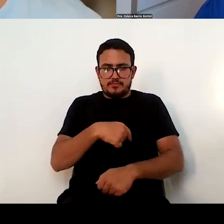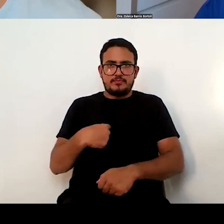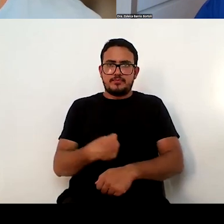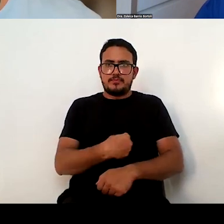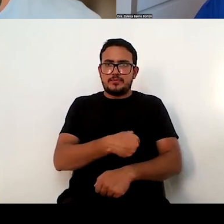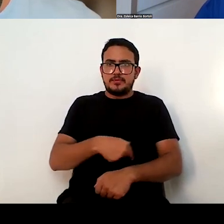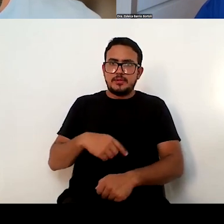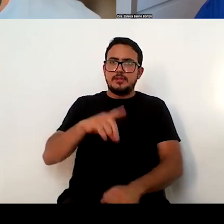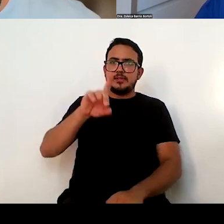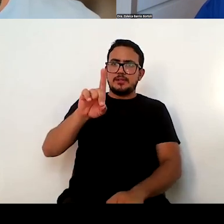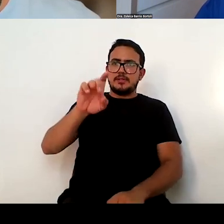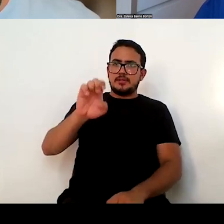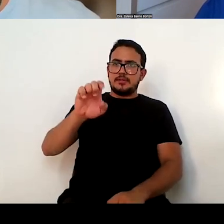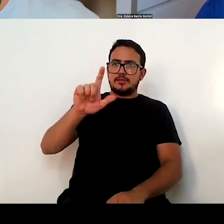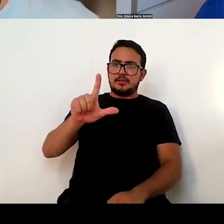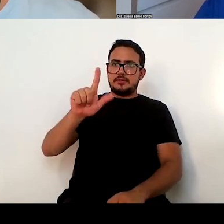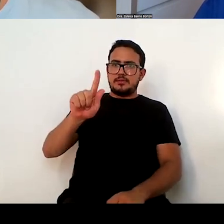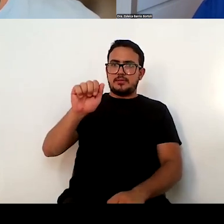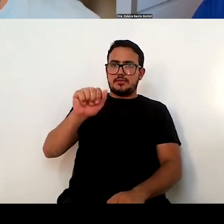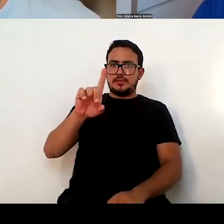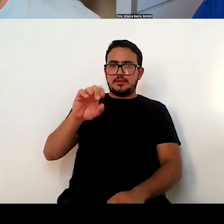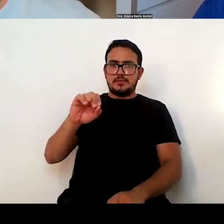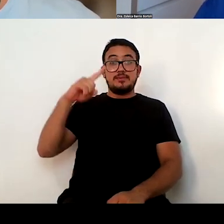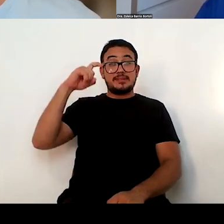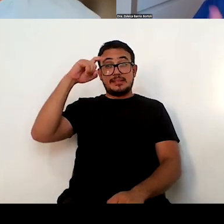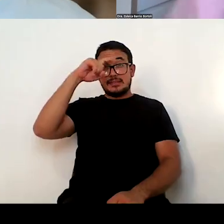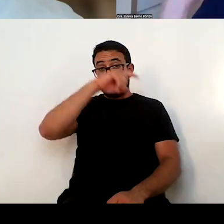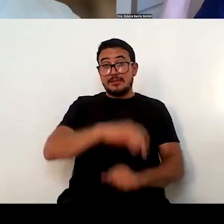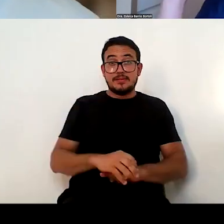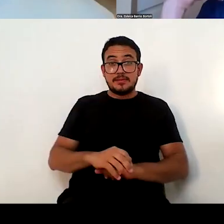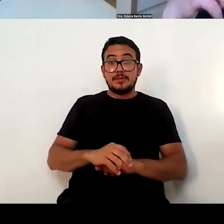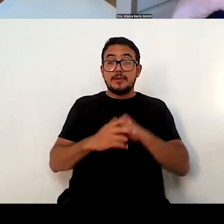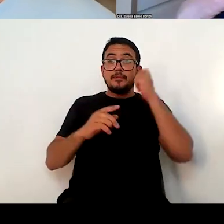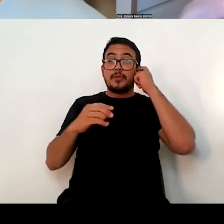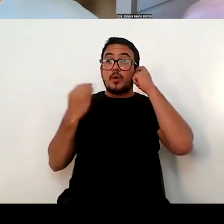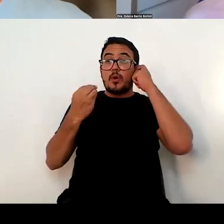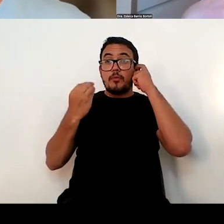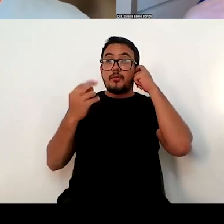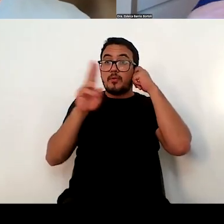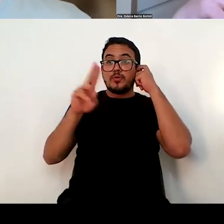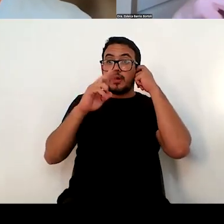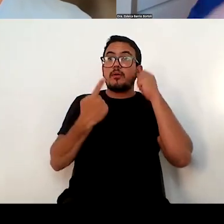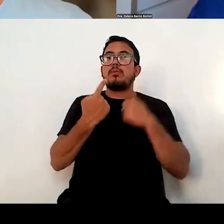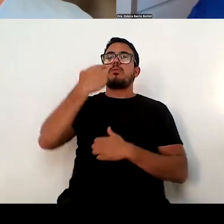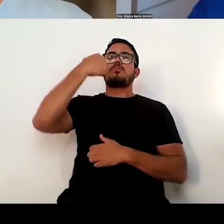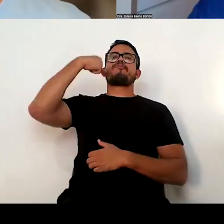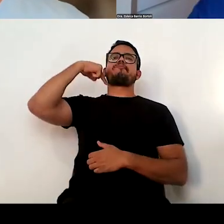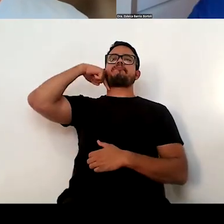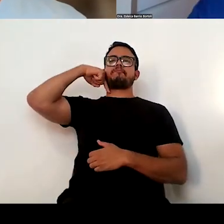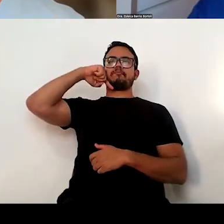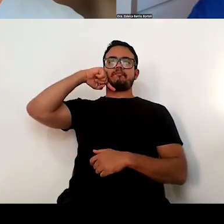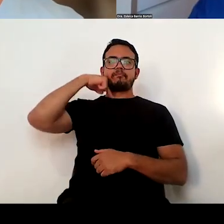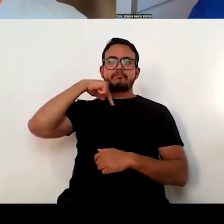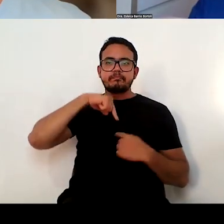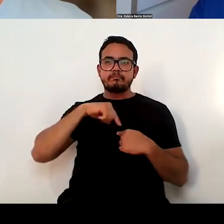delgado com endoscópio, porque se a gente fizer uma endoscopia digestiva alta, ela vai entrar pela boca, vai passar pelo esôfago, estômago e vai chegar até o